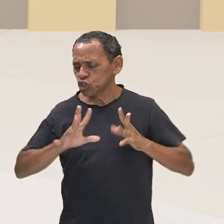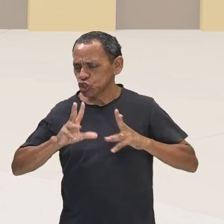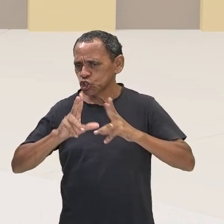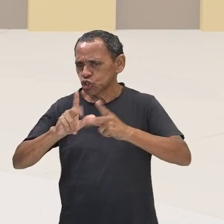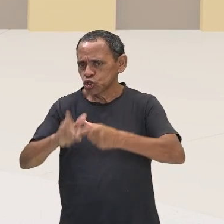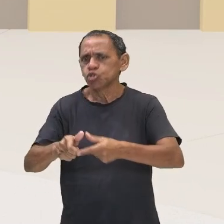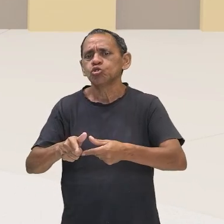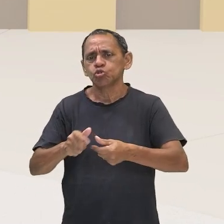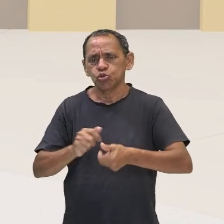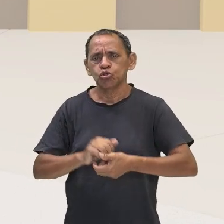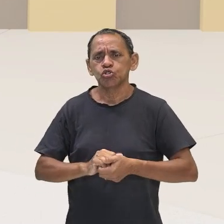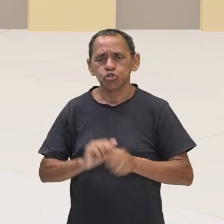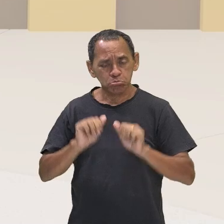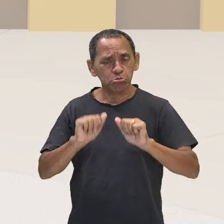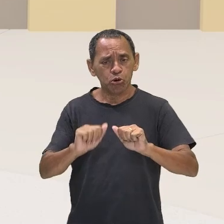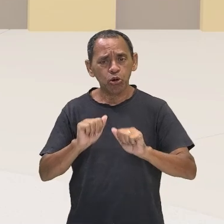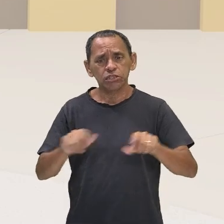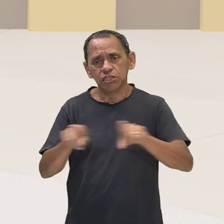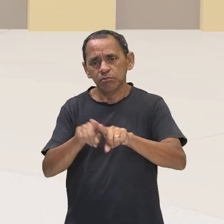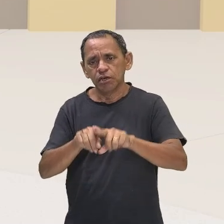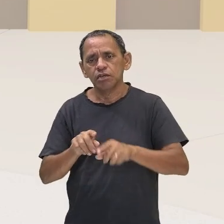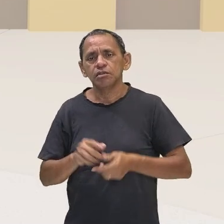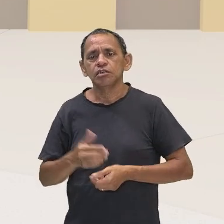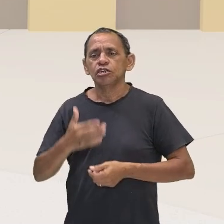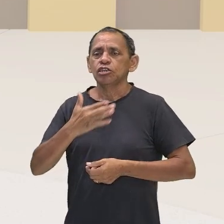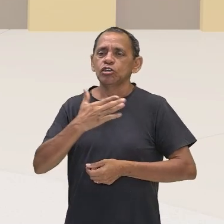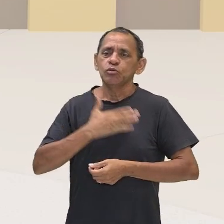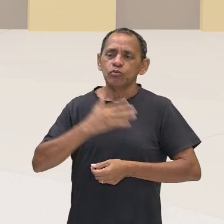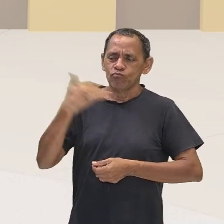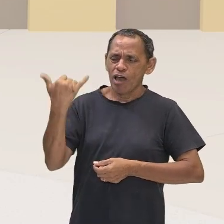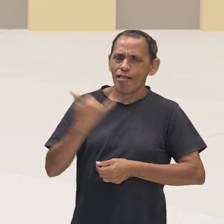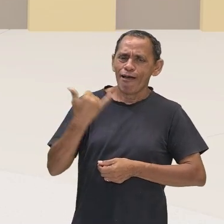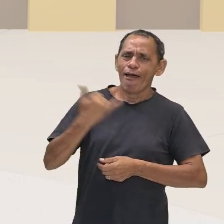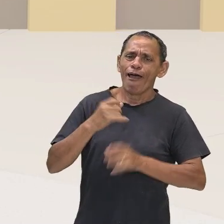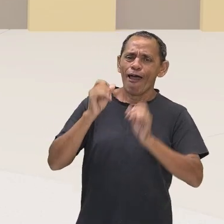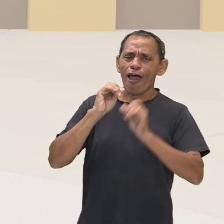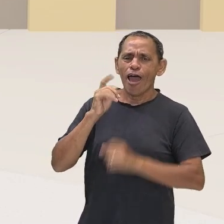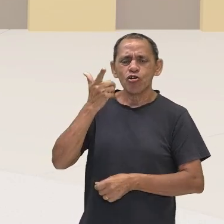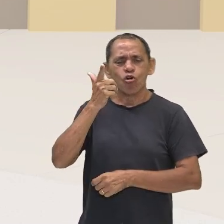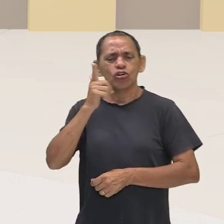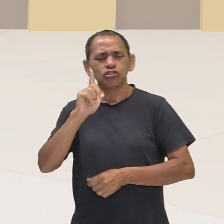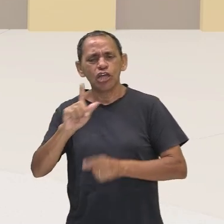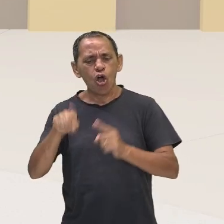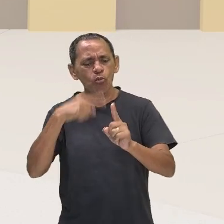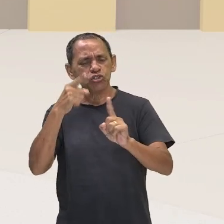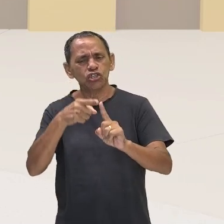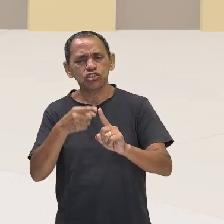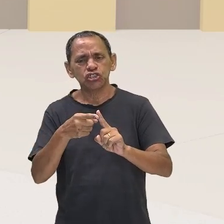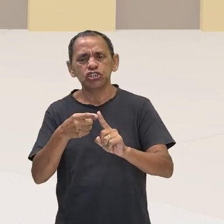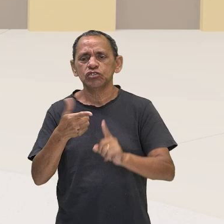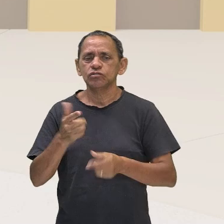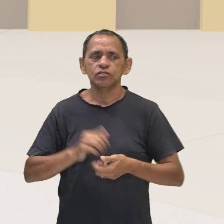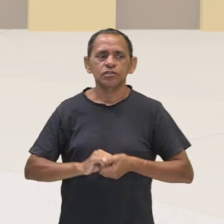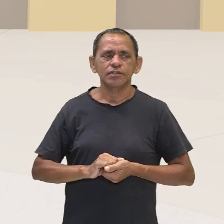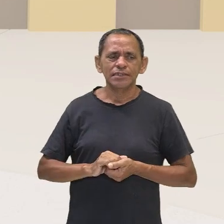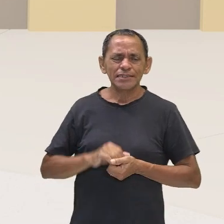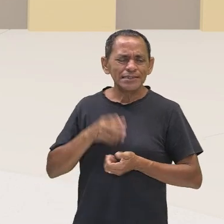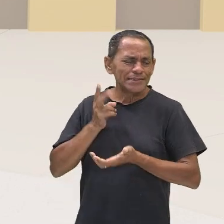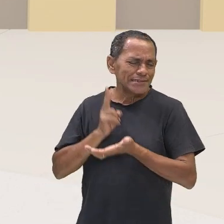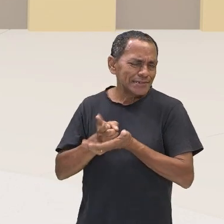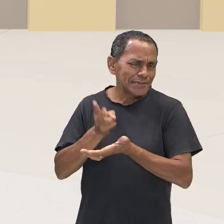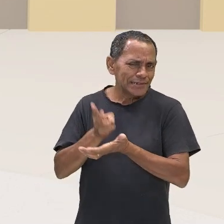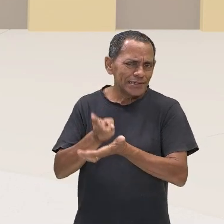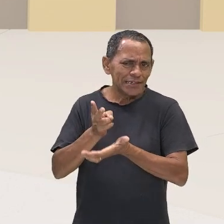mim. Me disseram que nunca vou conseguir conquistar meus objetivos. Sempre me disseram que sou fraco